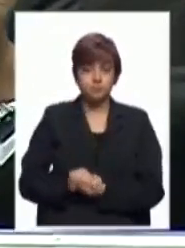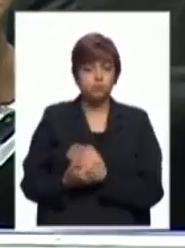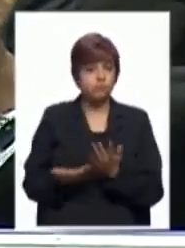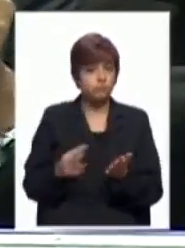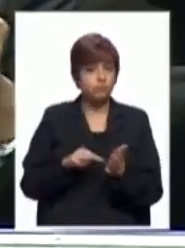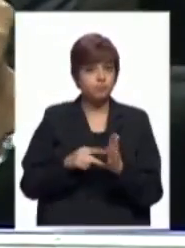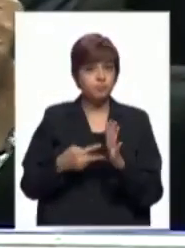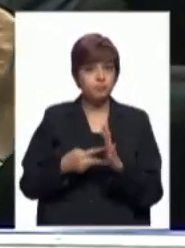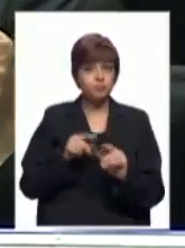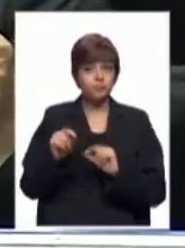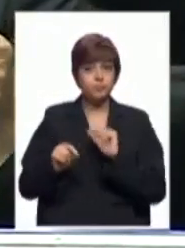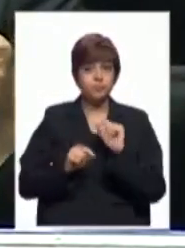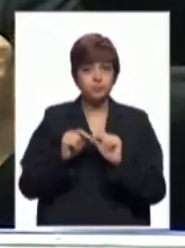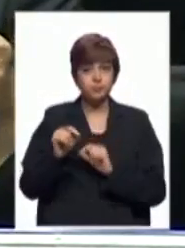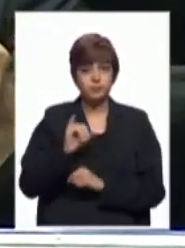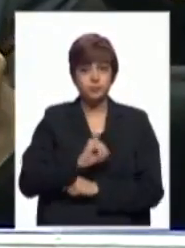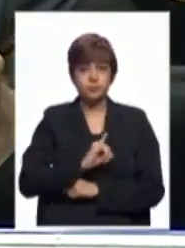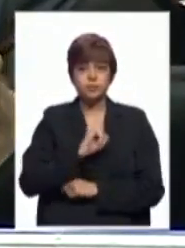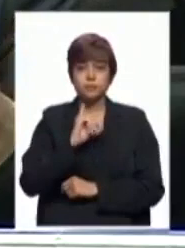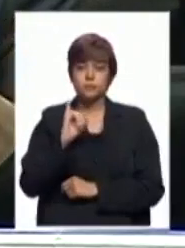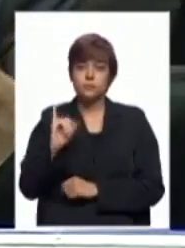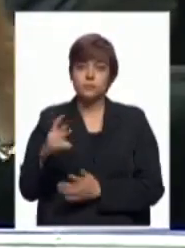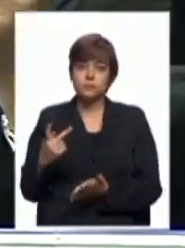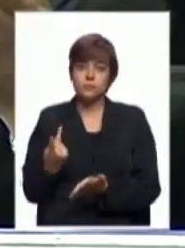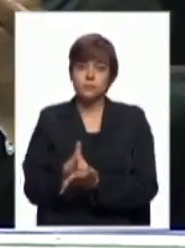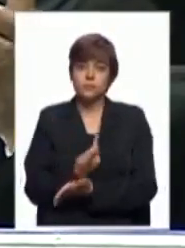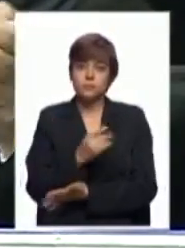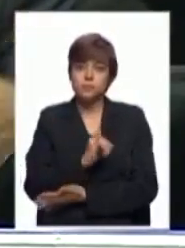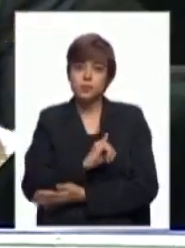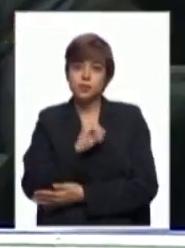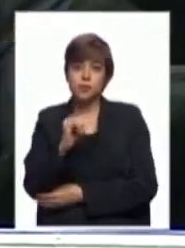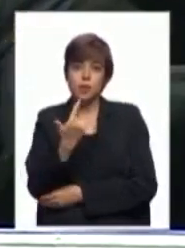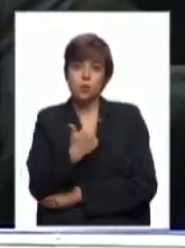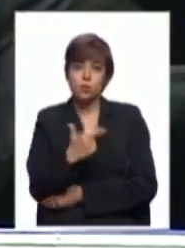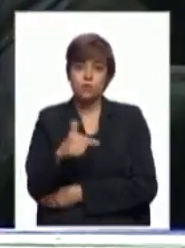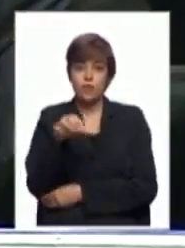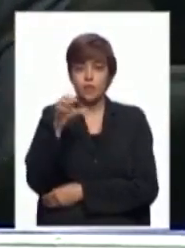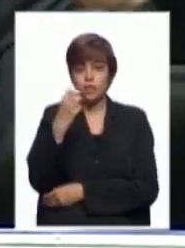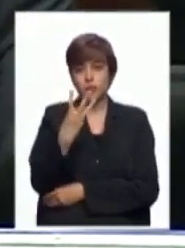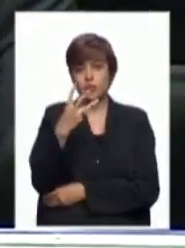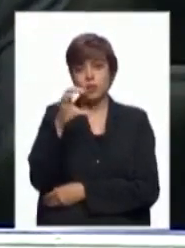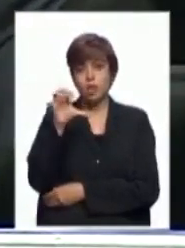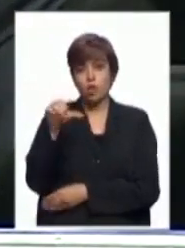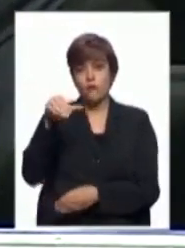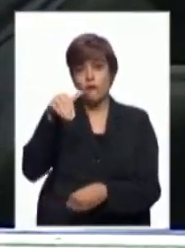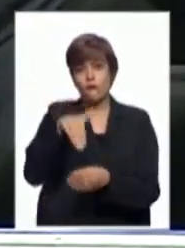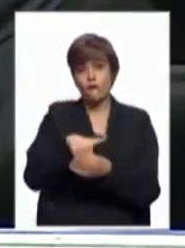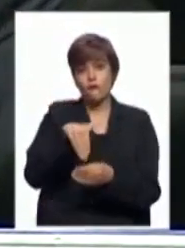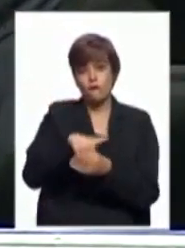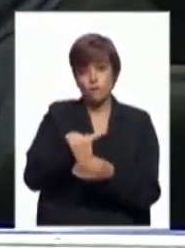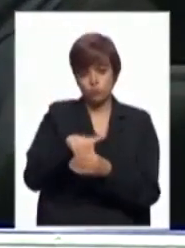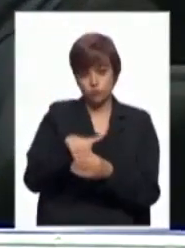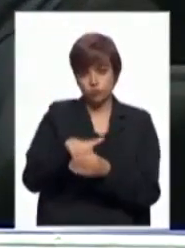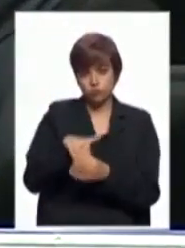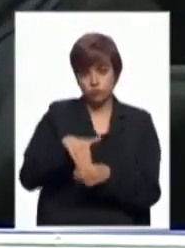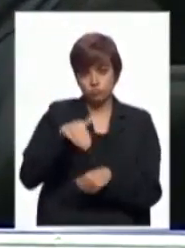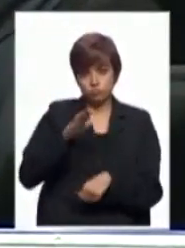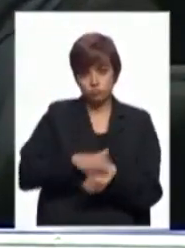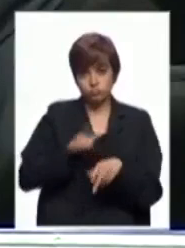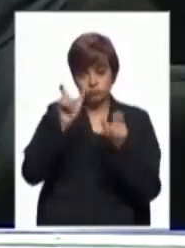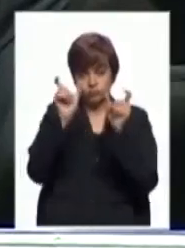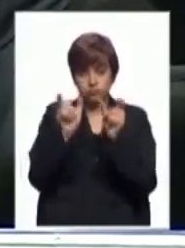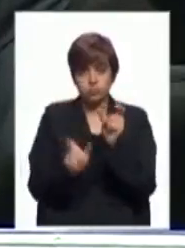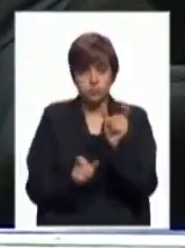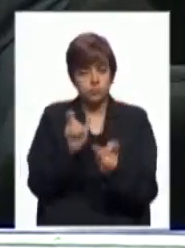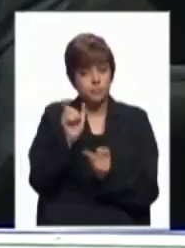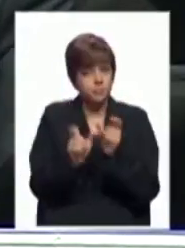segundo escrutínio, só será realizado se não tiver 39 votos, né, maioria, o candidato